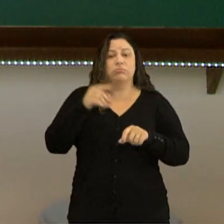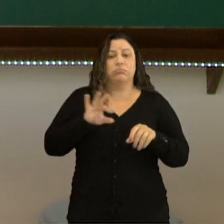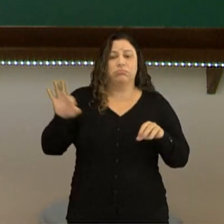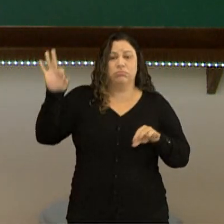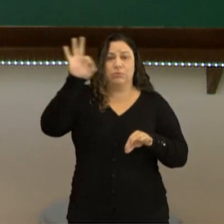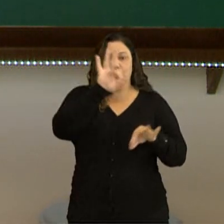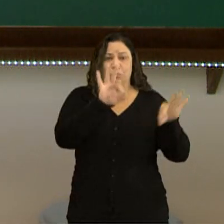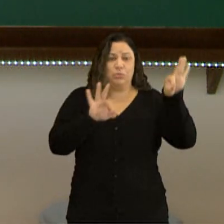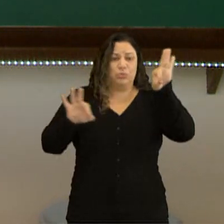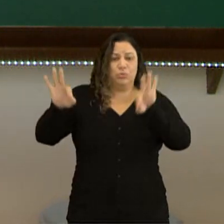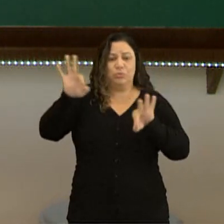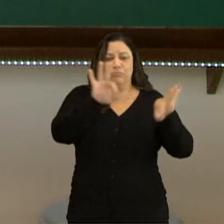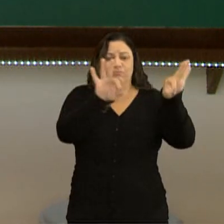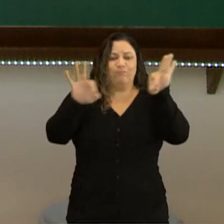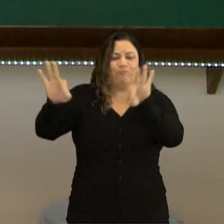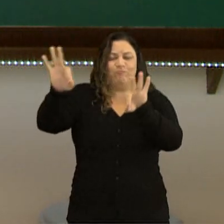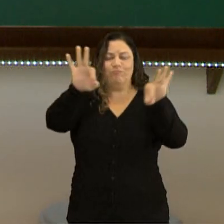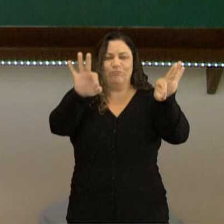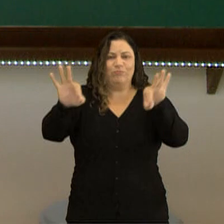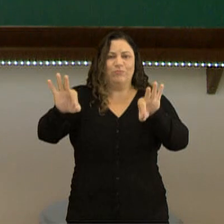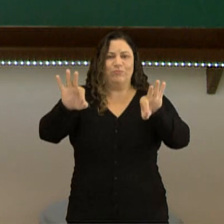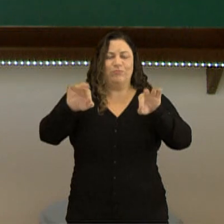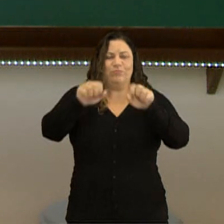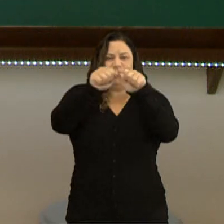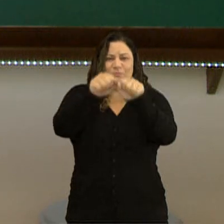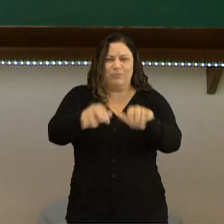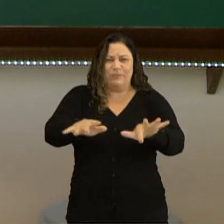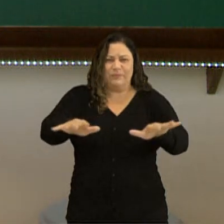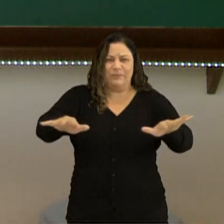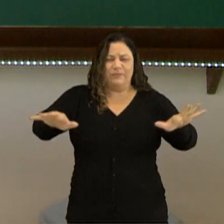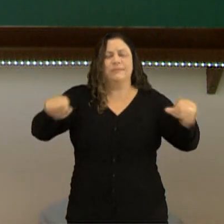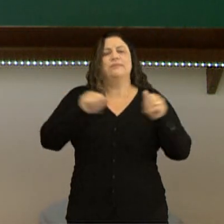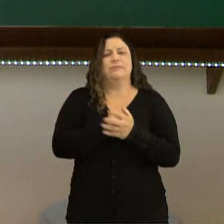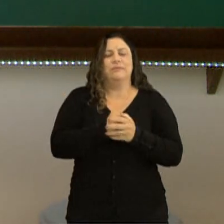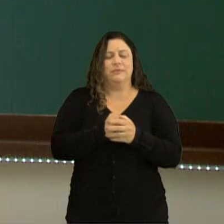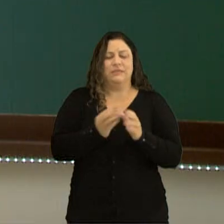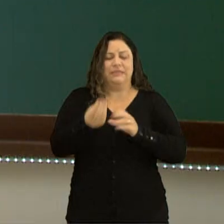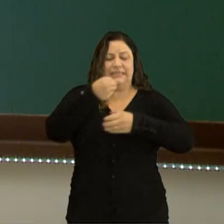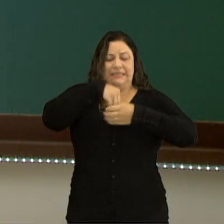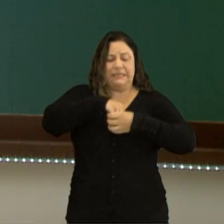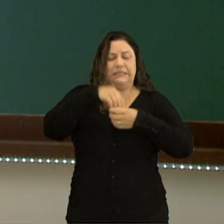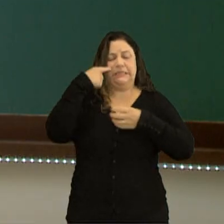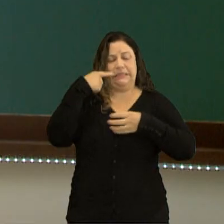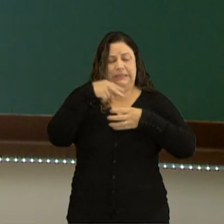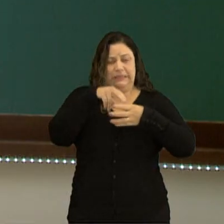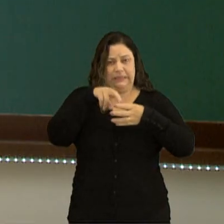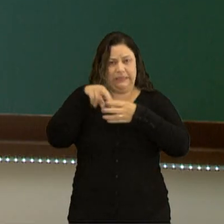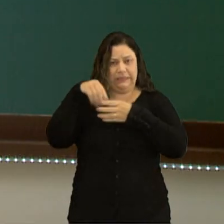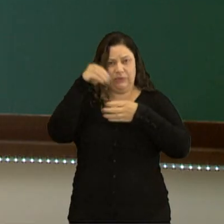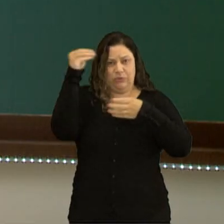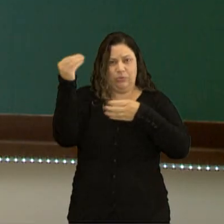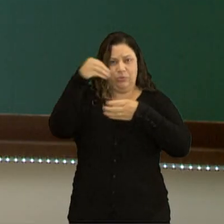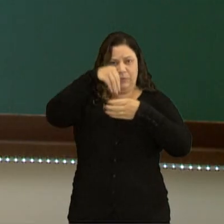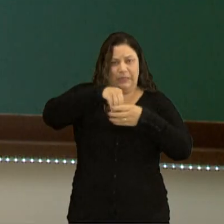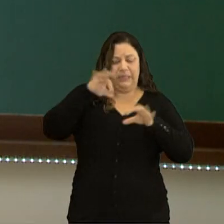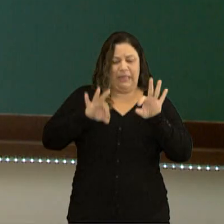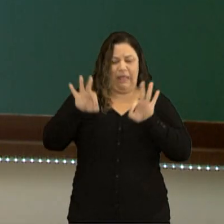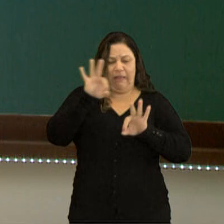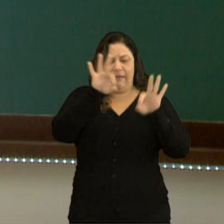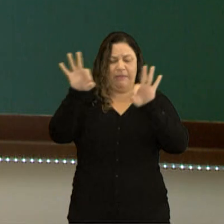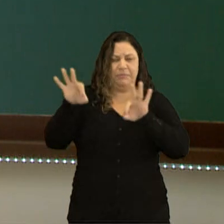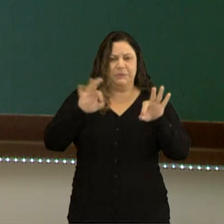veículo de transmissão, transmitindo os micro-organismos que estão presentes ali nas fezes humanas e